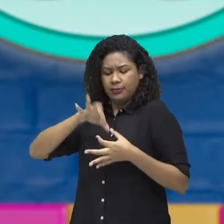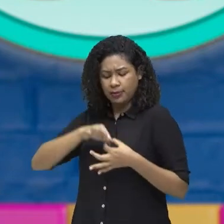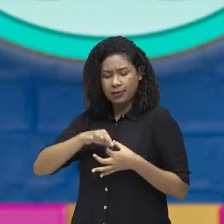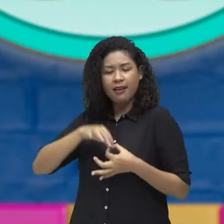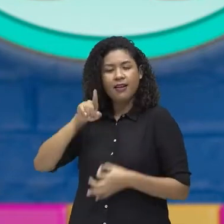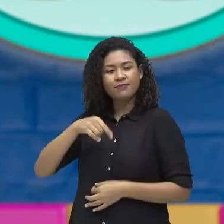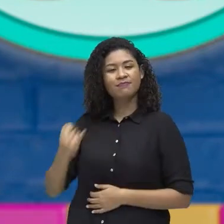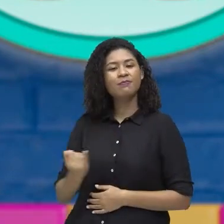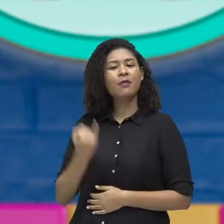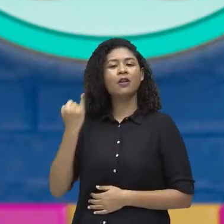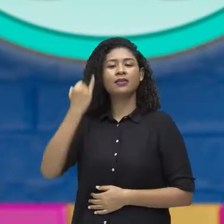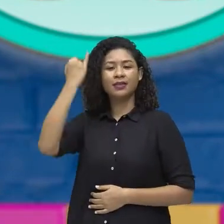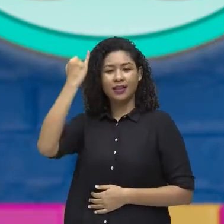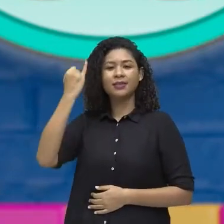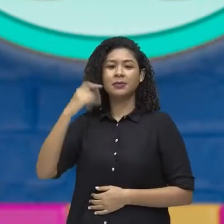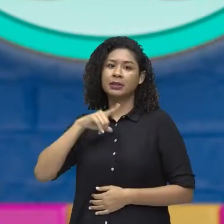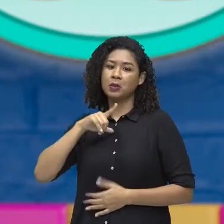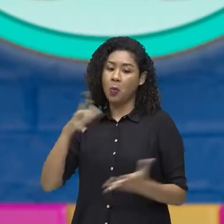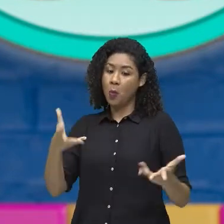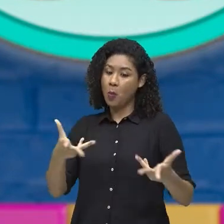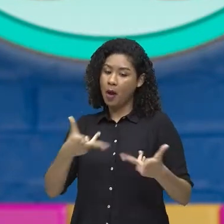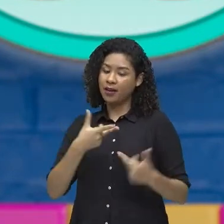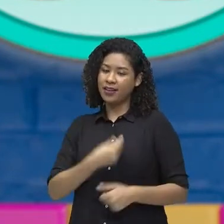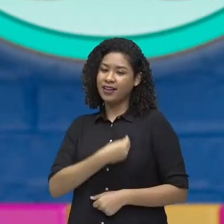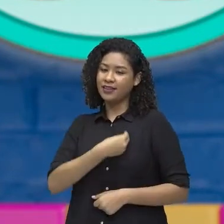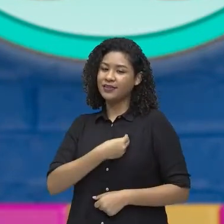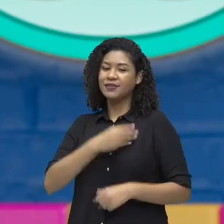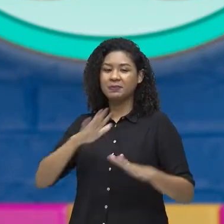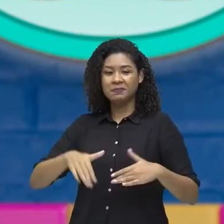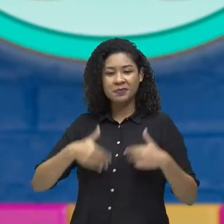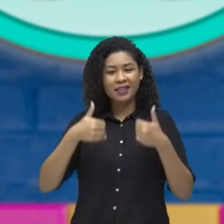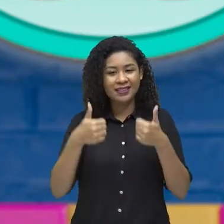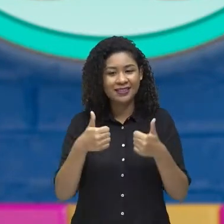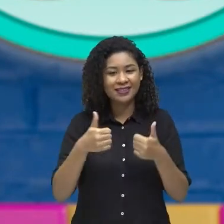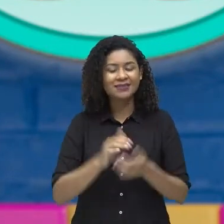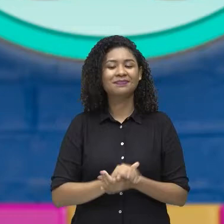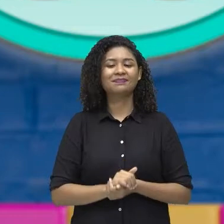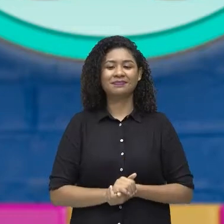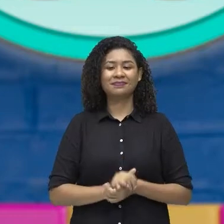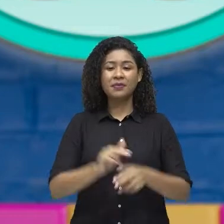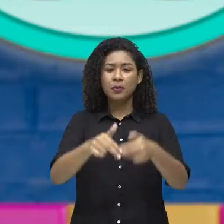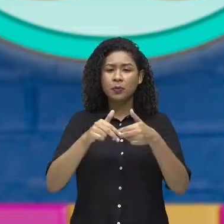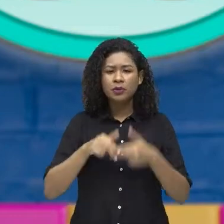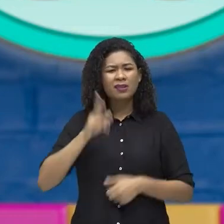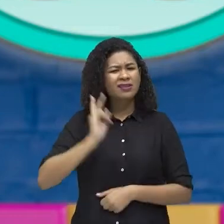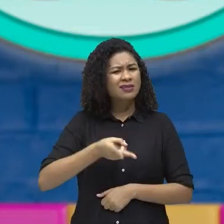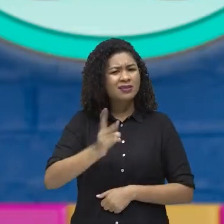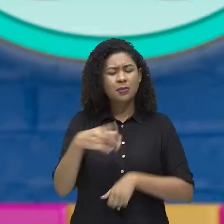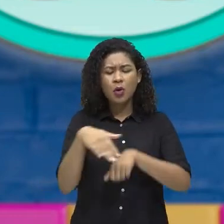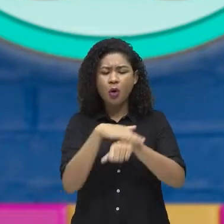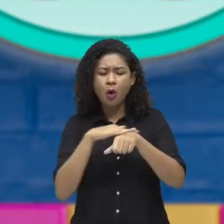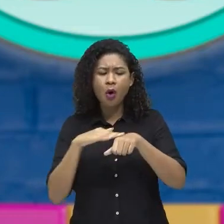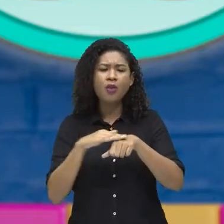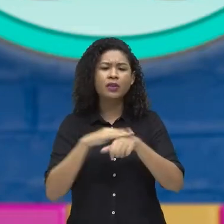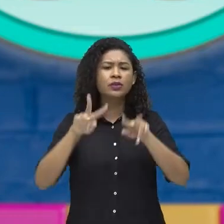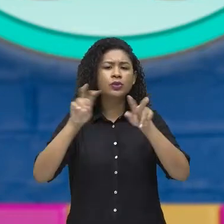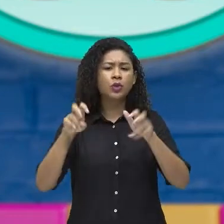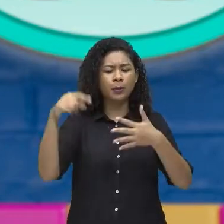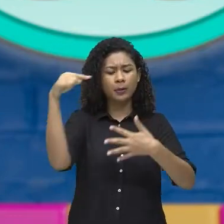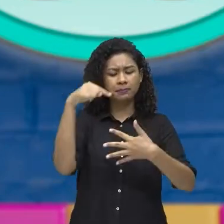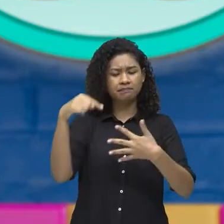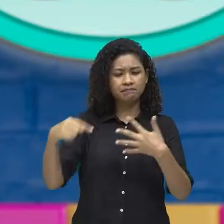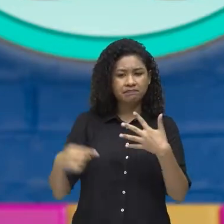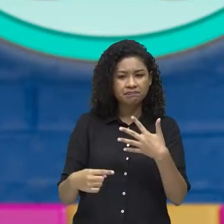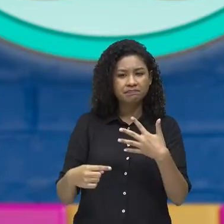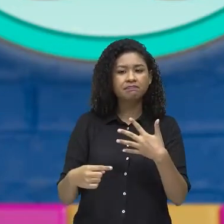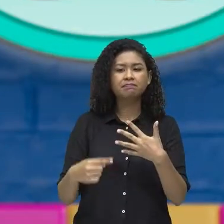também tenha qualidade de vida. Então, a gente precisa estar sempre falando, sempre discutindo, sempre trazendo esses aspectos, porque